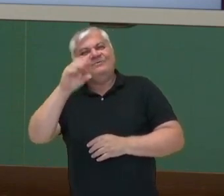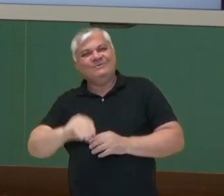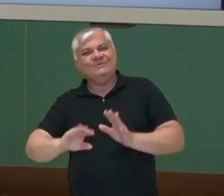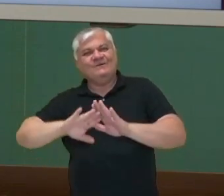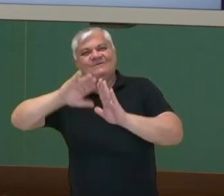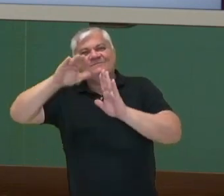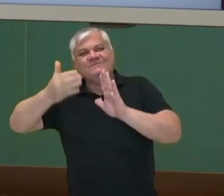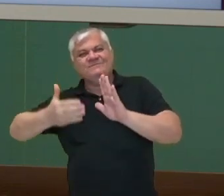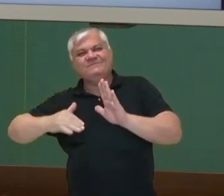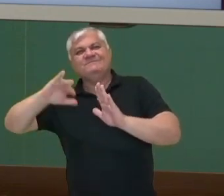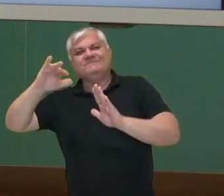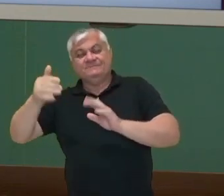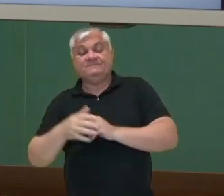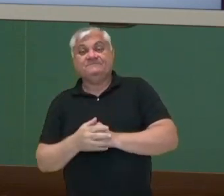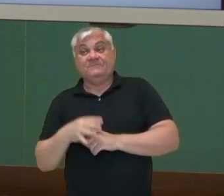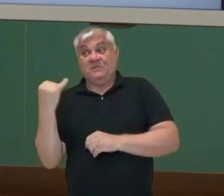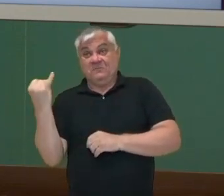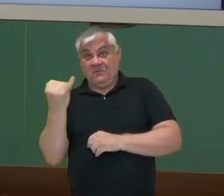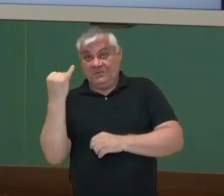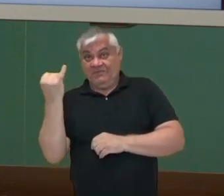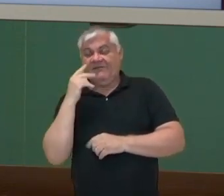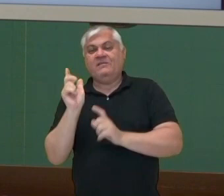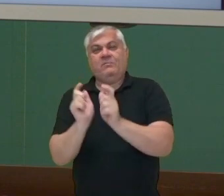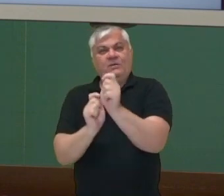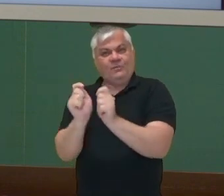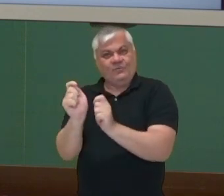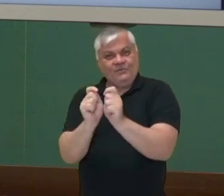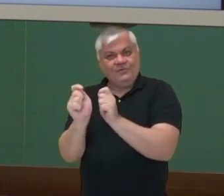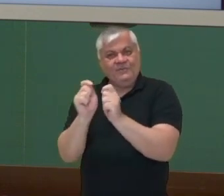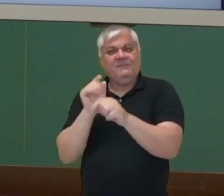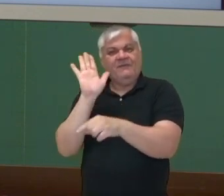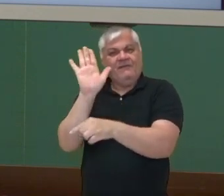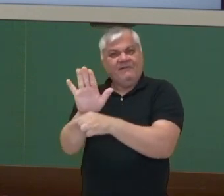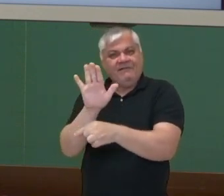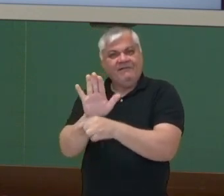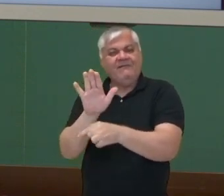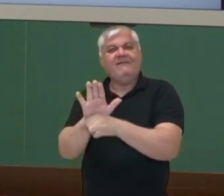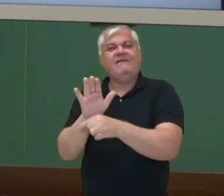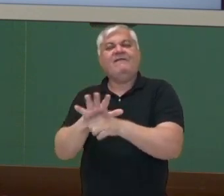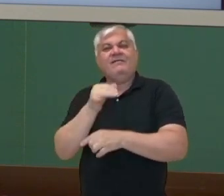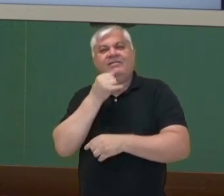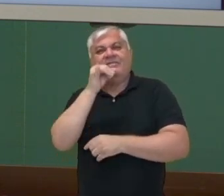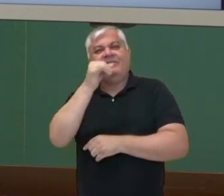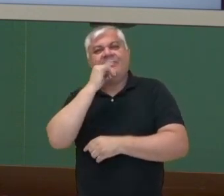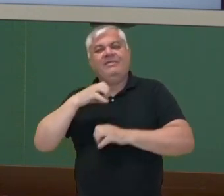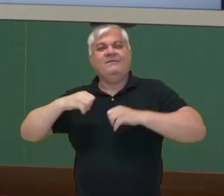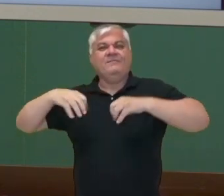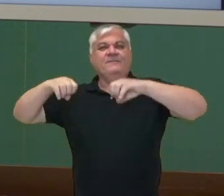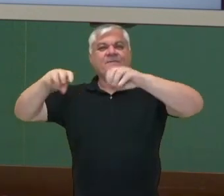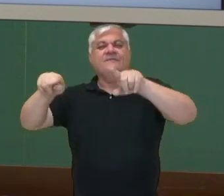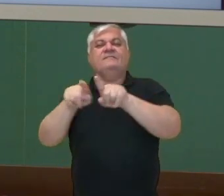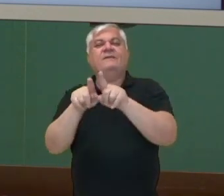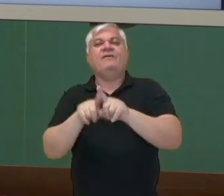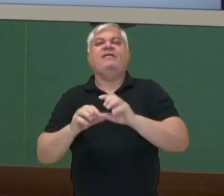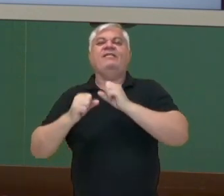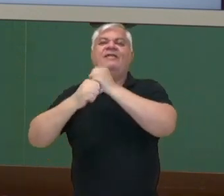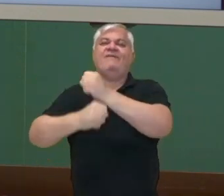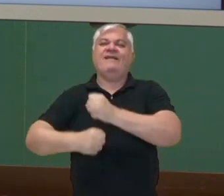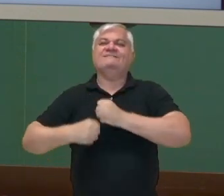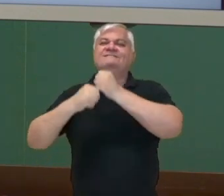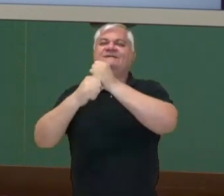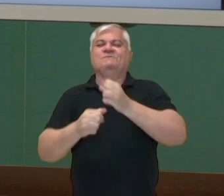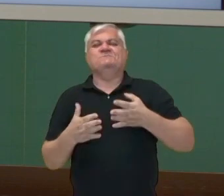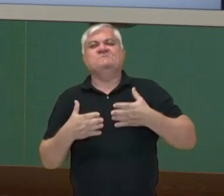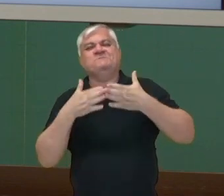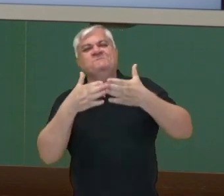né? Tem grande importância econômica, servindo à geração de energia elétrica e à navegação. Então,